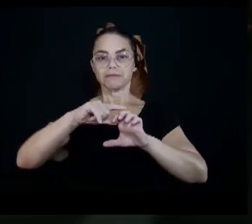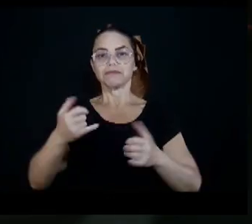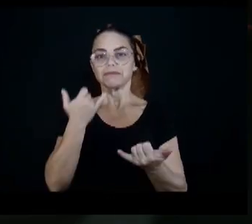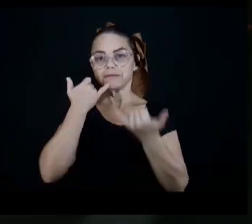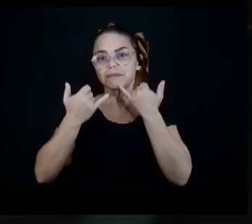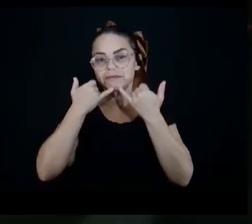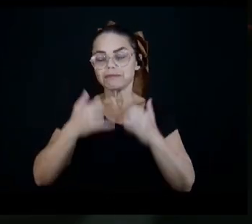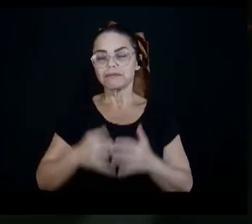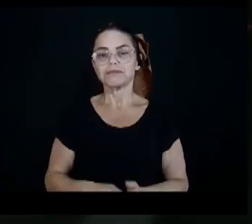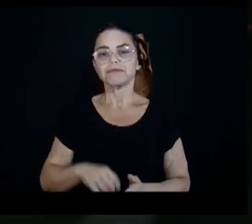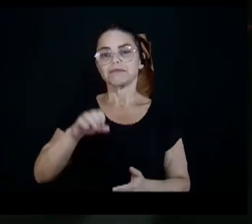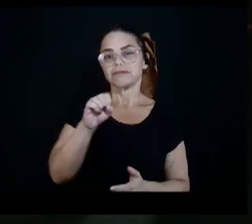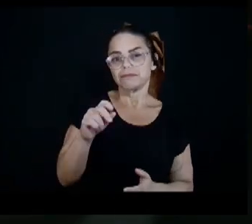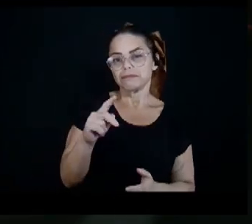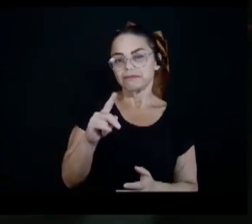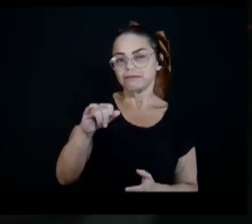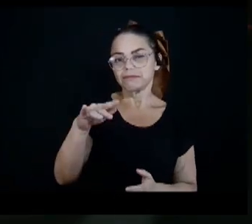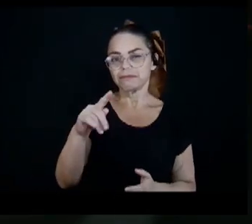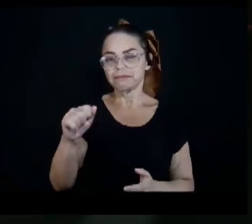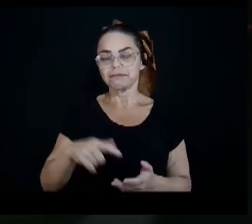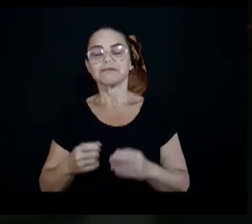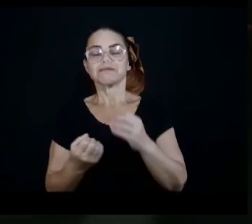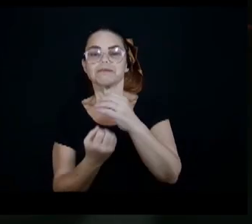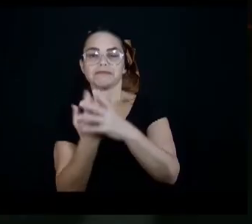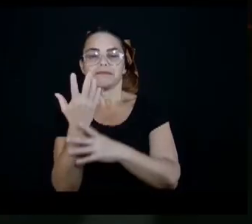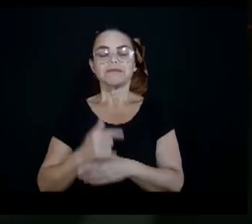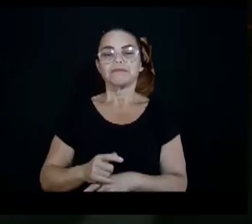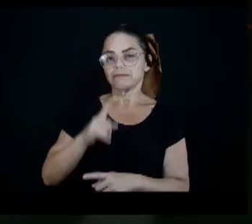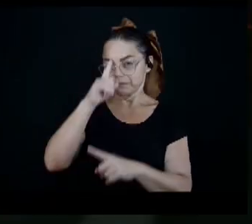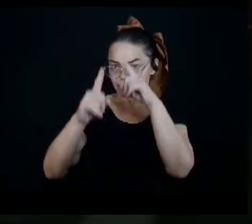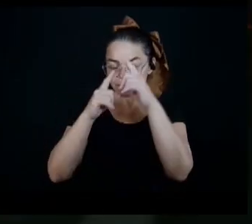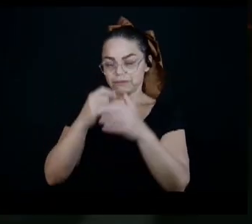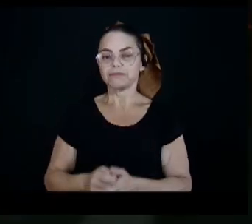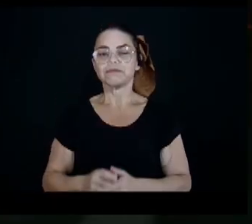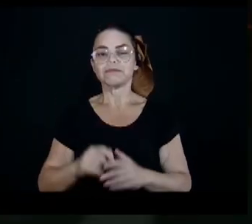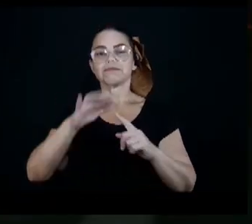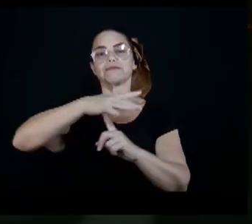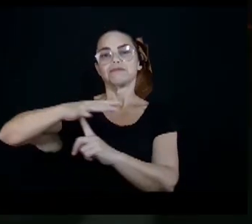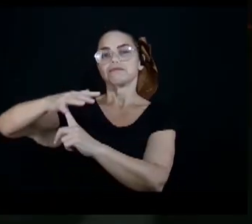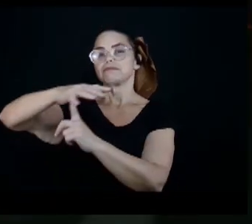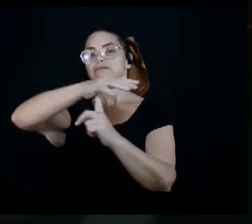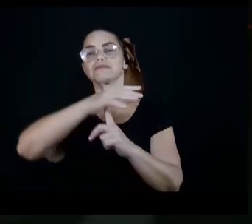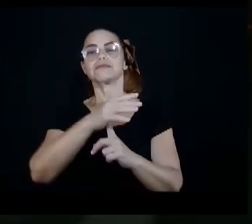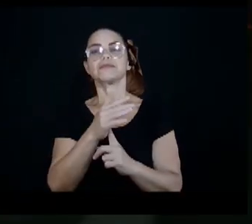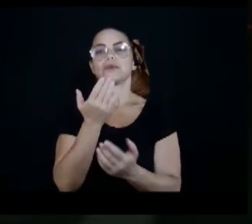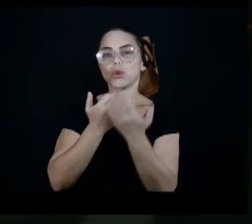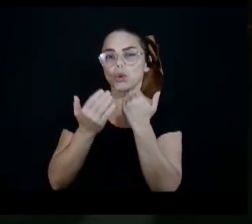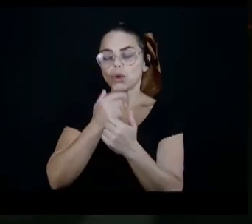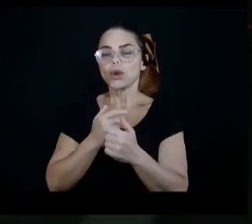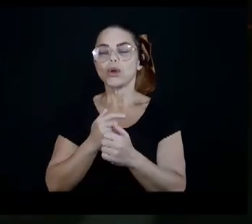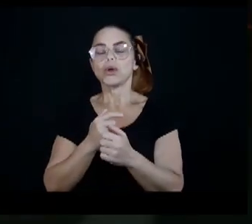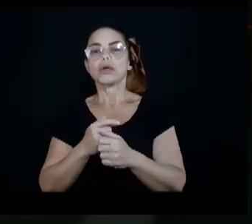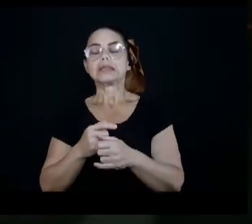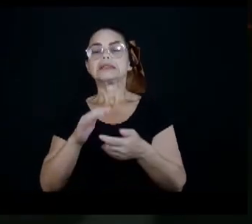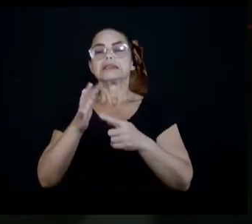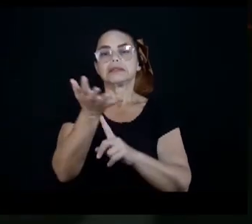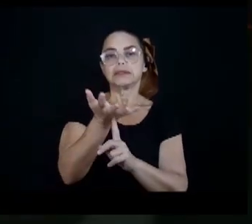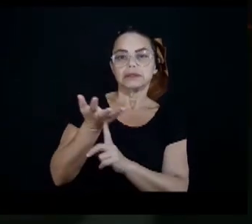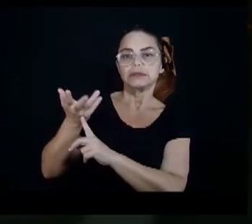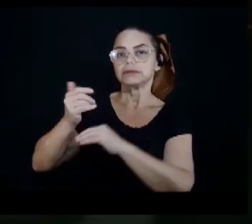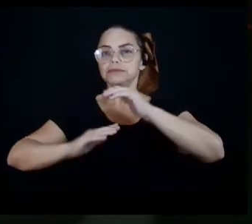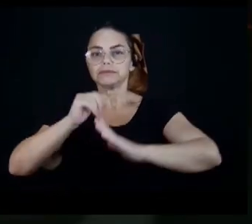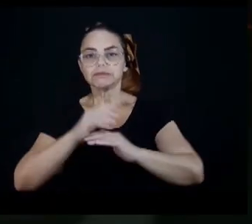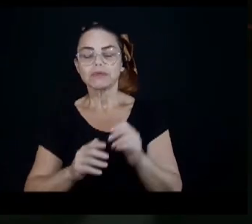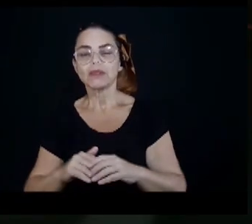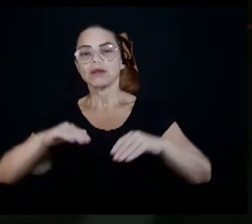O público vai encontrar barracas de alimentação, artesanato, calçados e outros produtos. O evento tem como